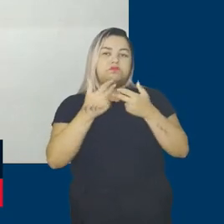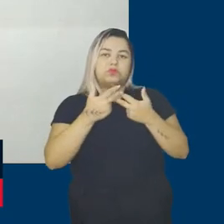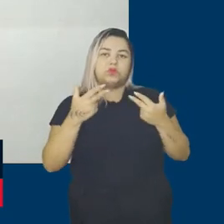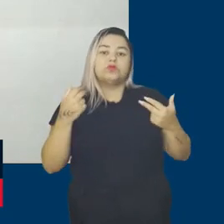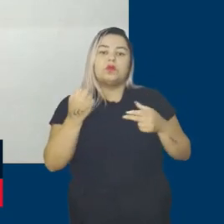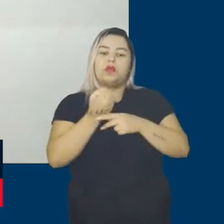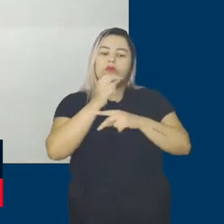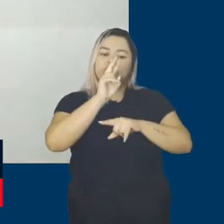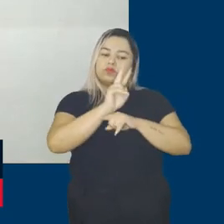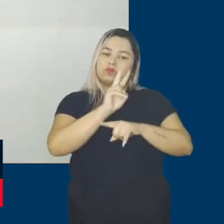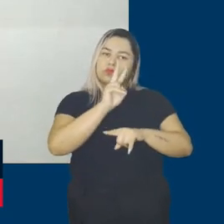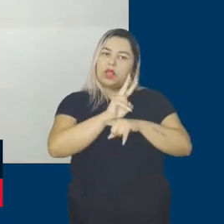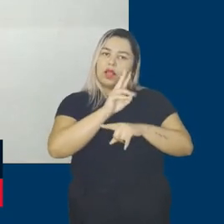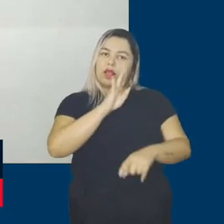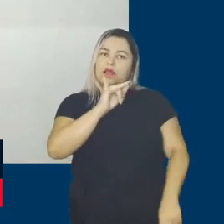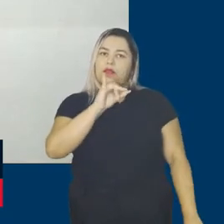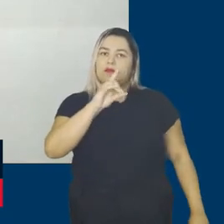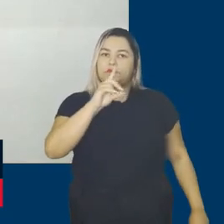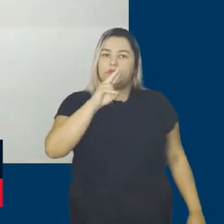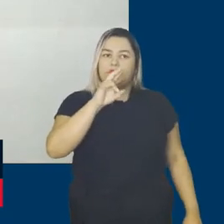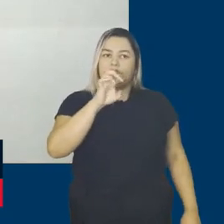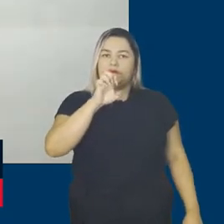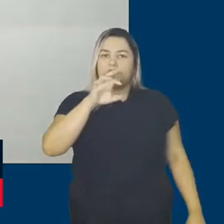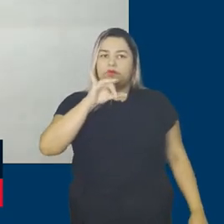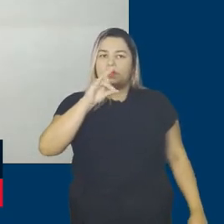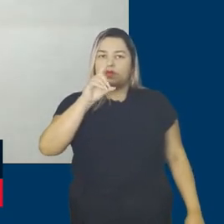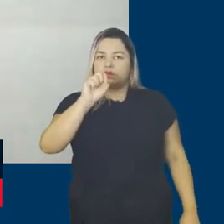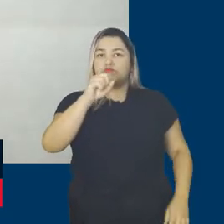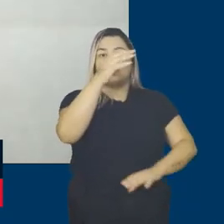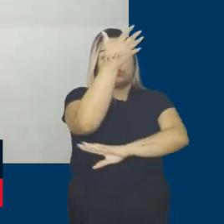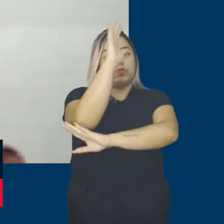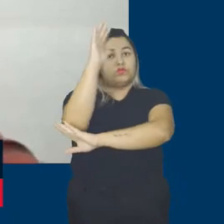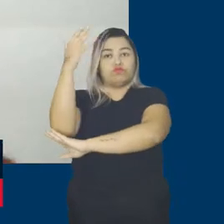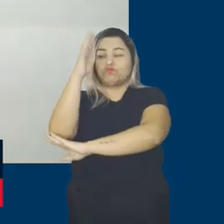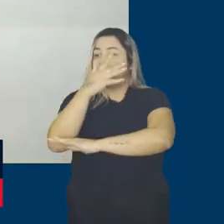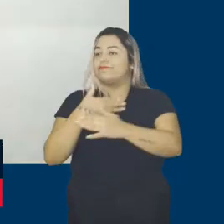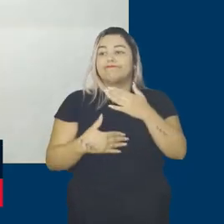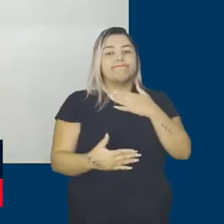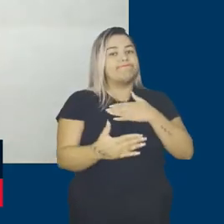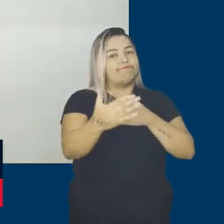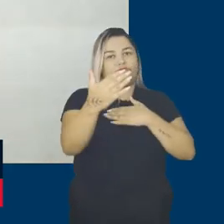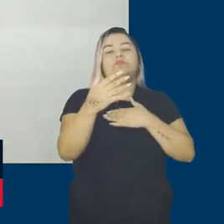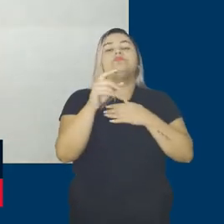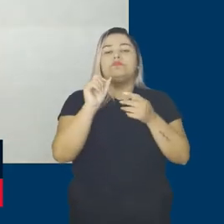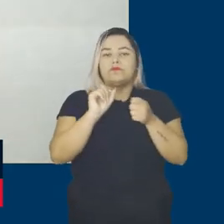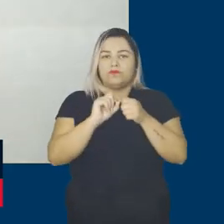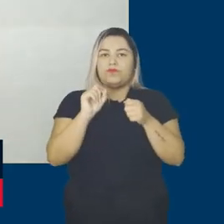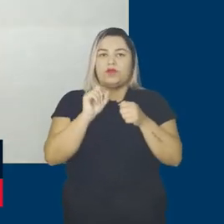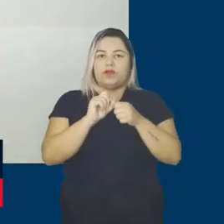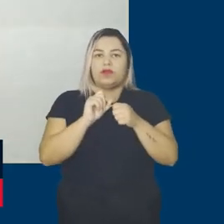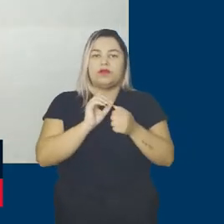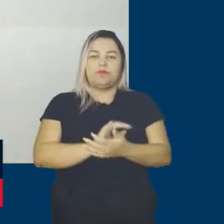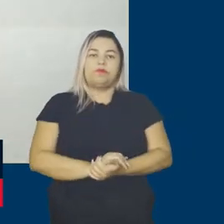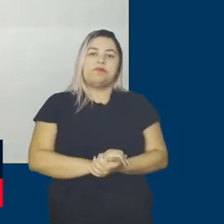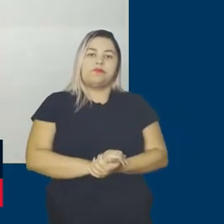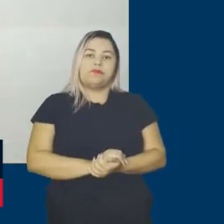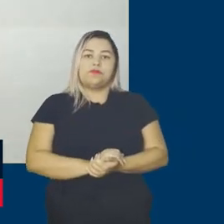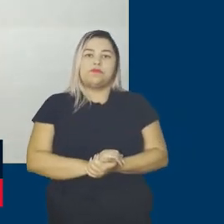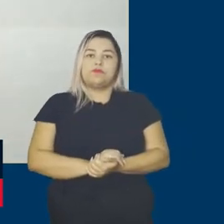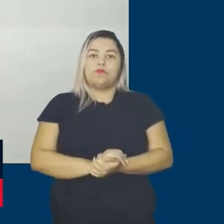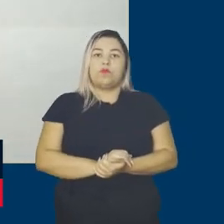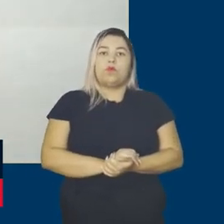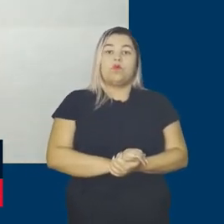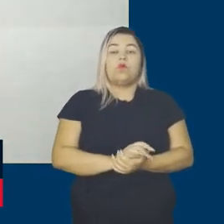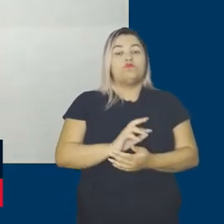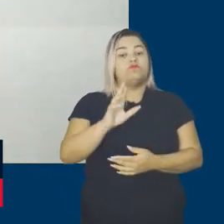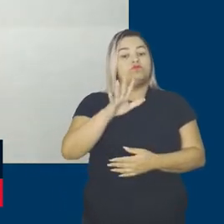preservando a biodiversidade, as florestas e assim por diante. Então, nós estamos fazendo um